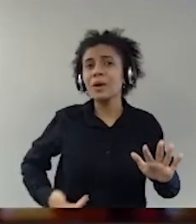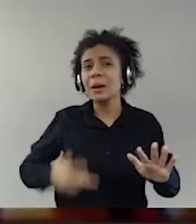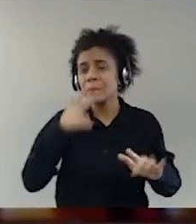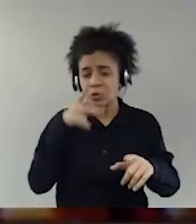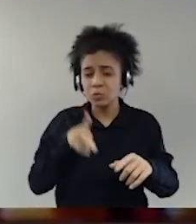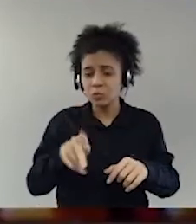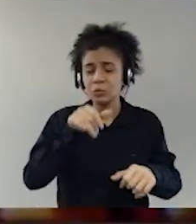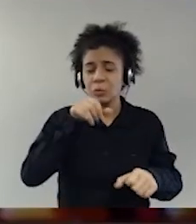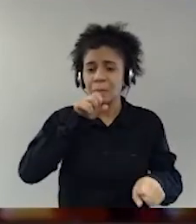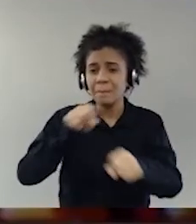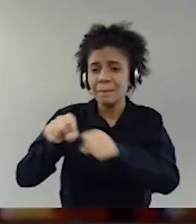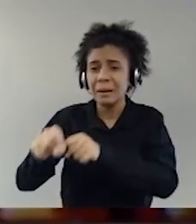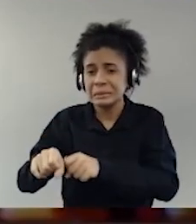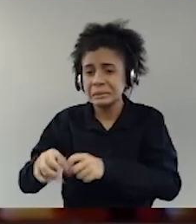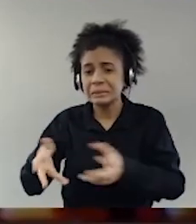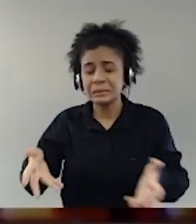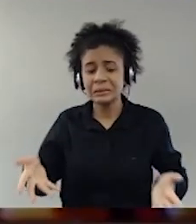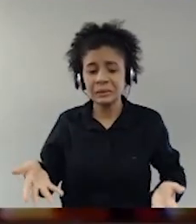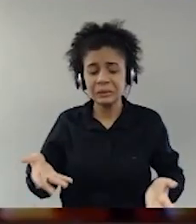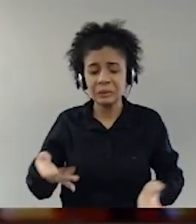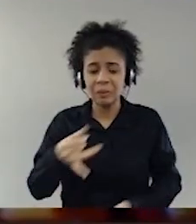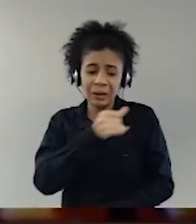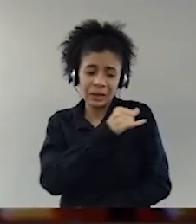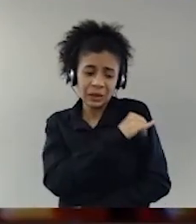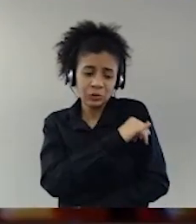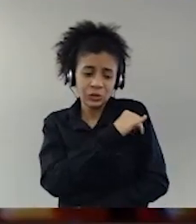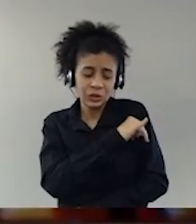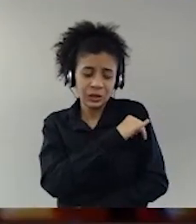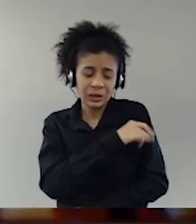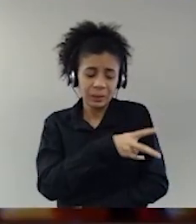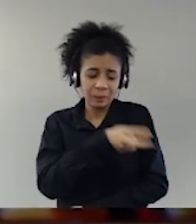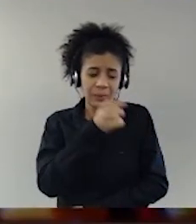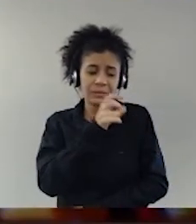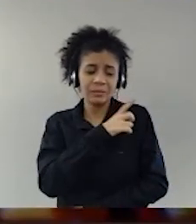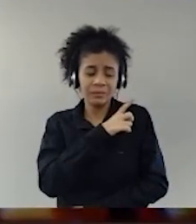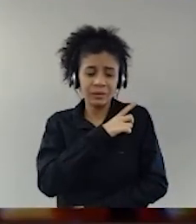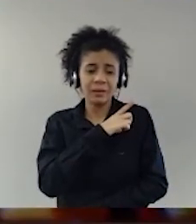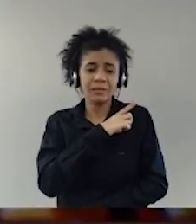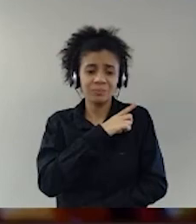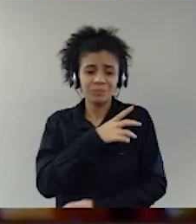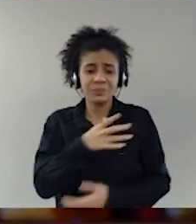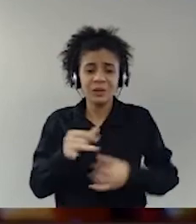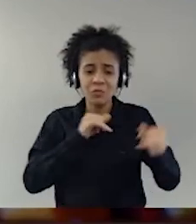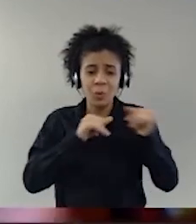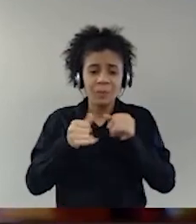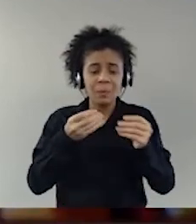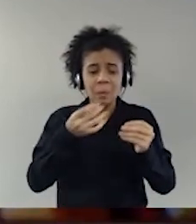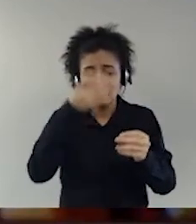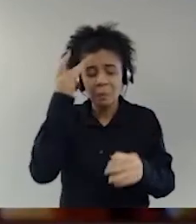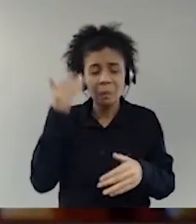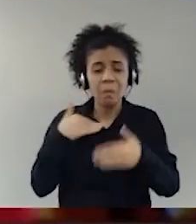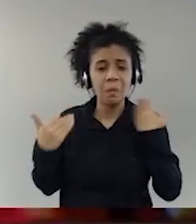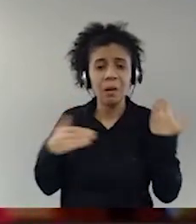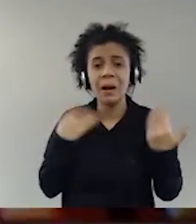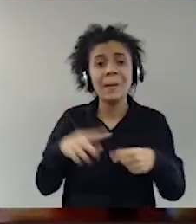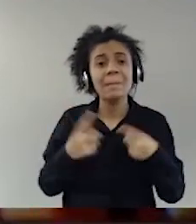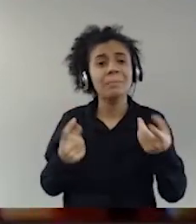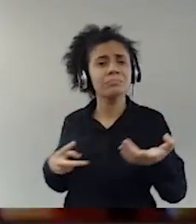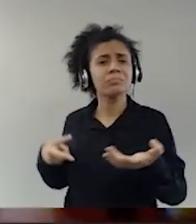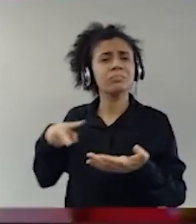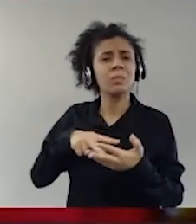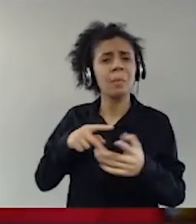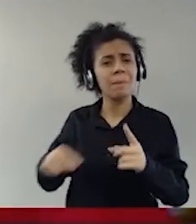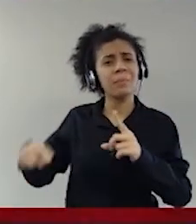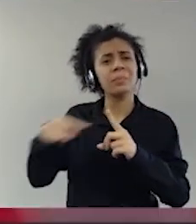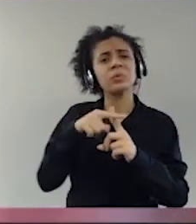Janeiro tanto traz elementos, né, e dados nesse sentido para mostrar, mas a gente precisa reavivar esse garantismo